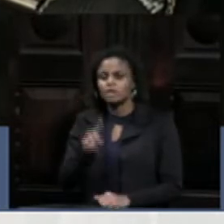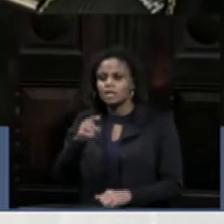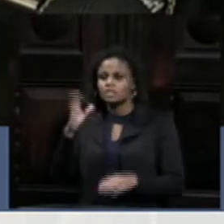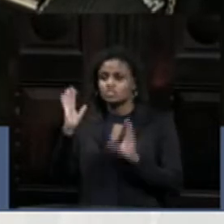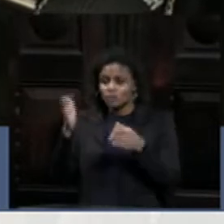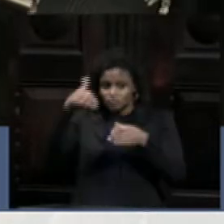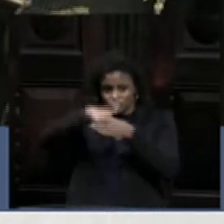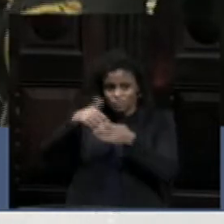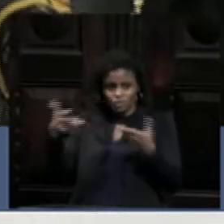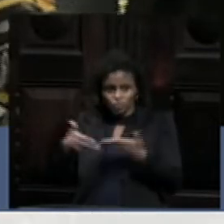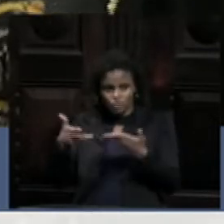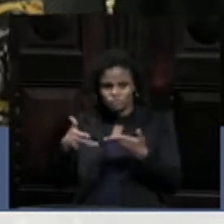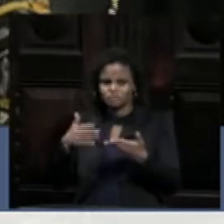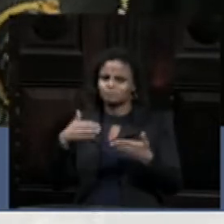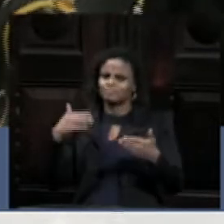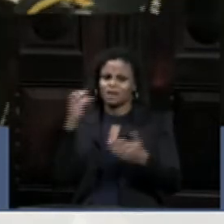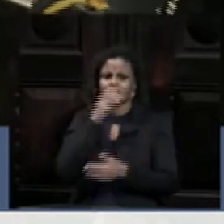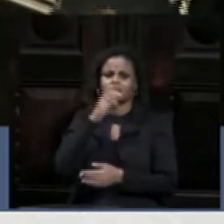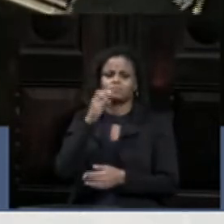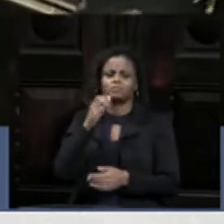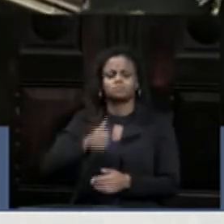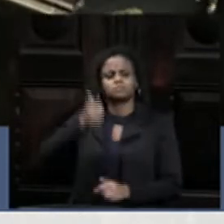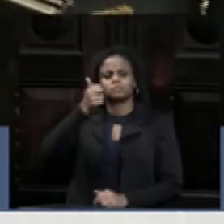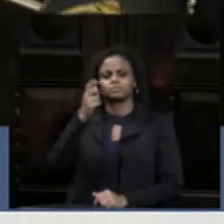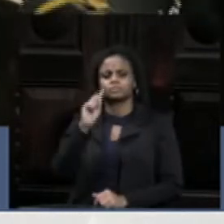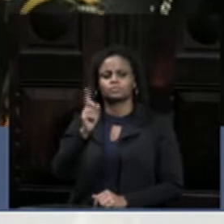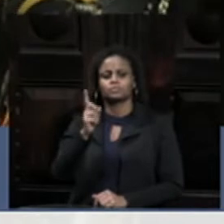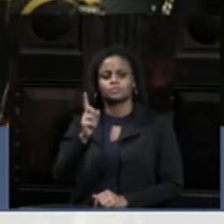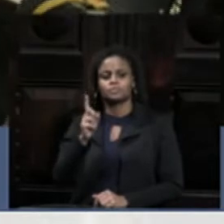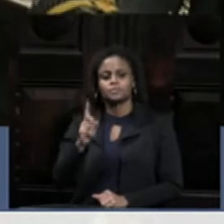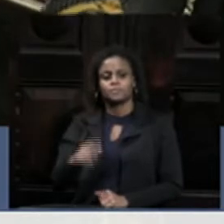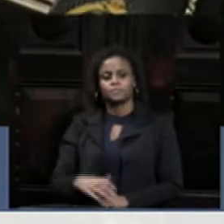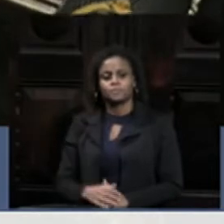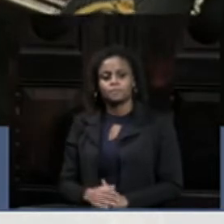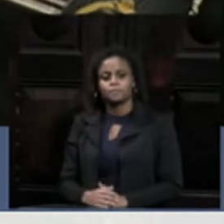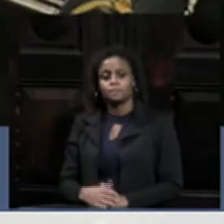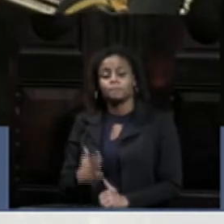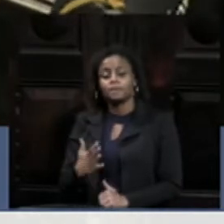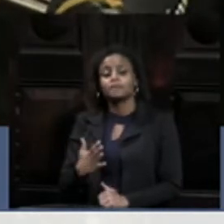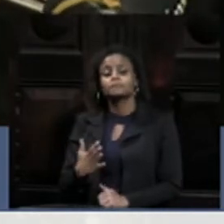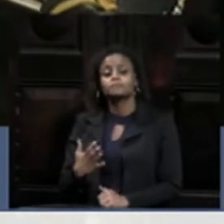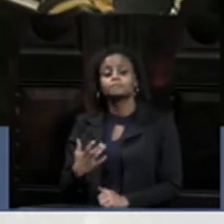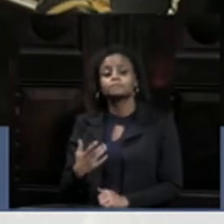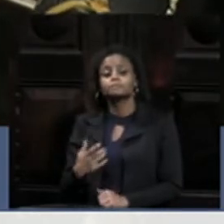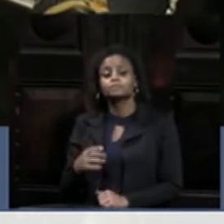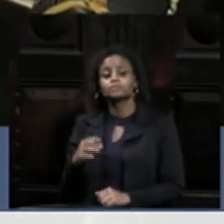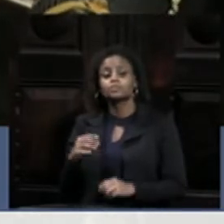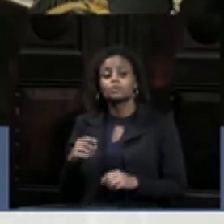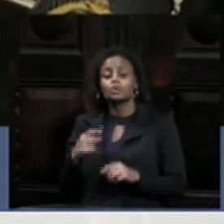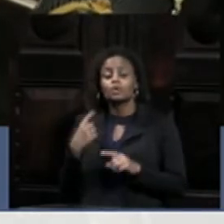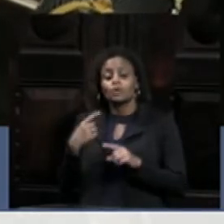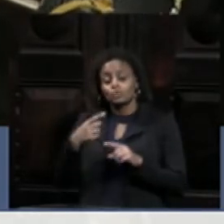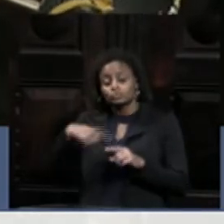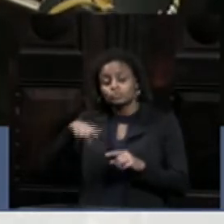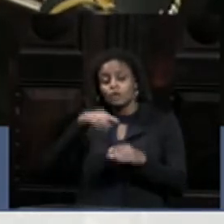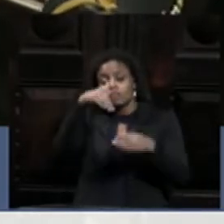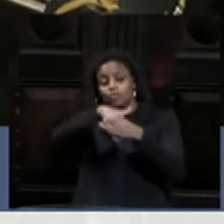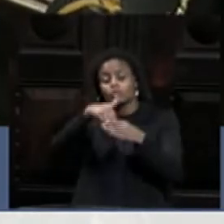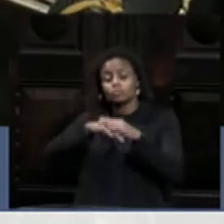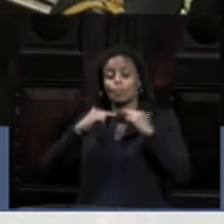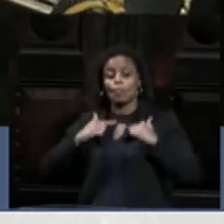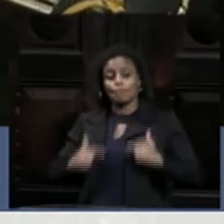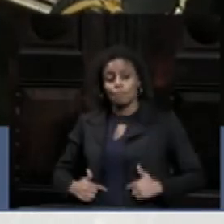acontecer. E aí a bancada do pessoal está votando pela abstenção, por este método, não pelo